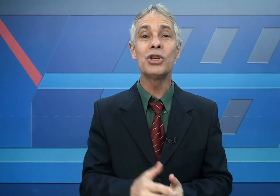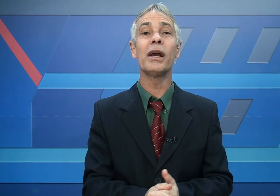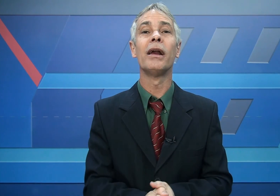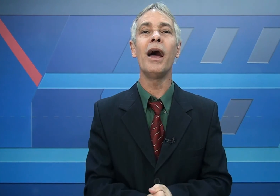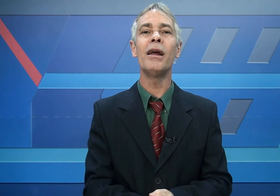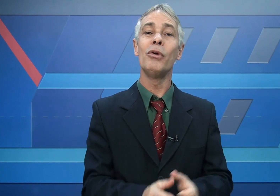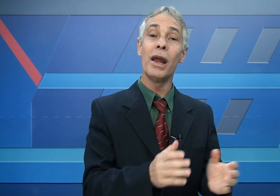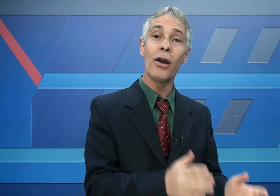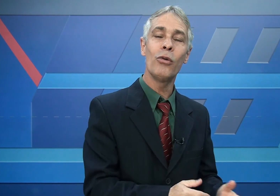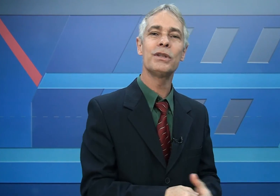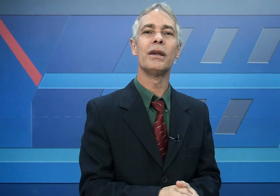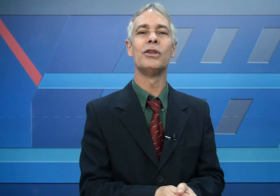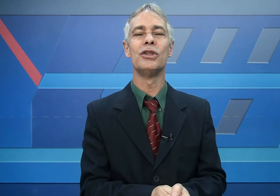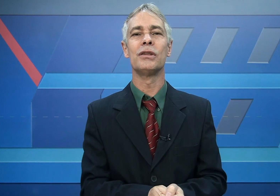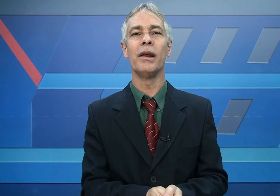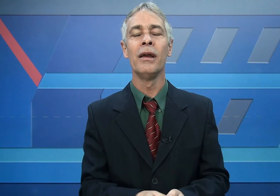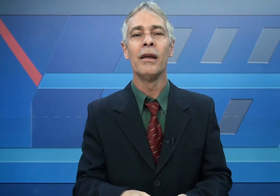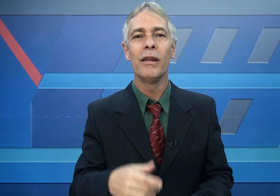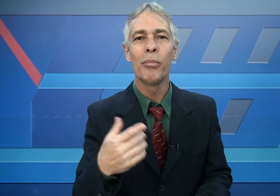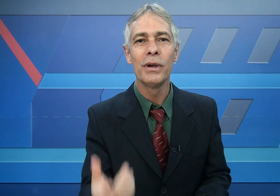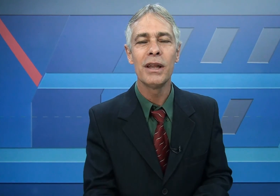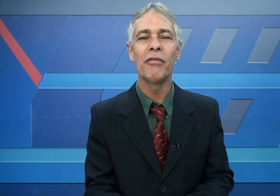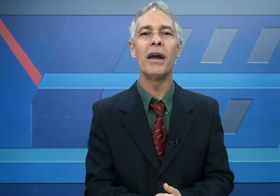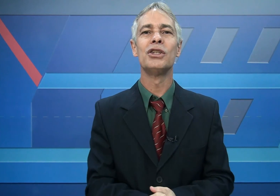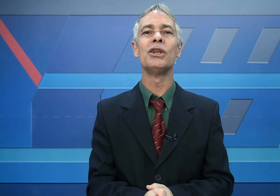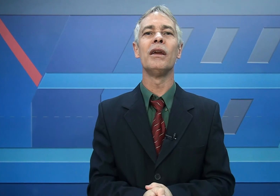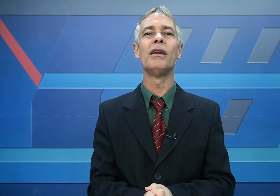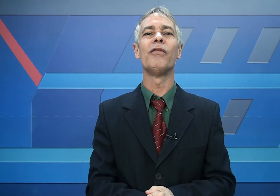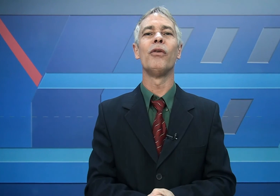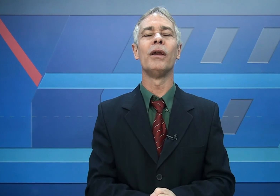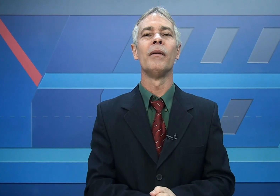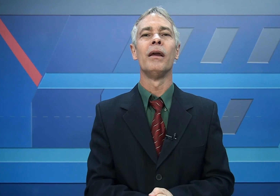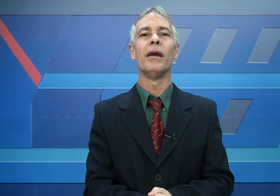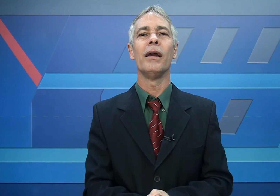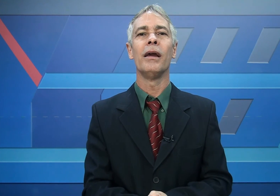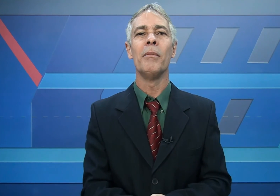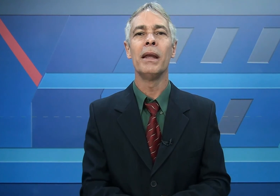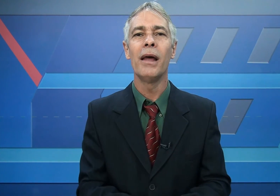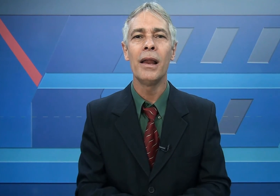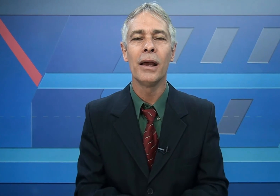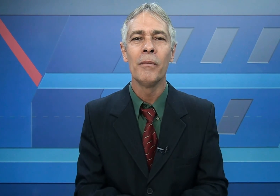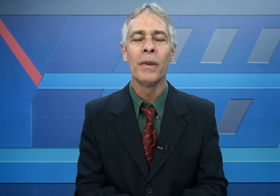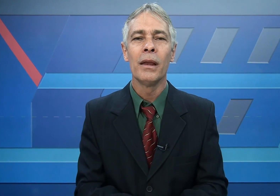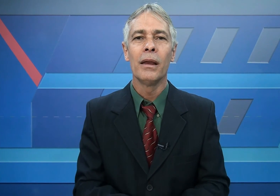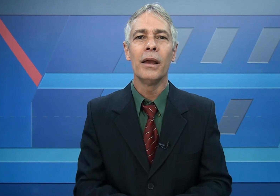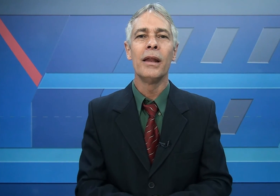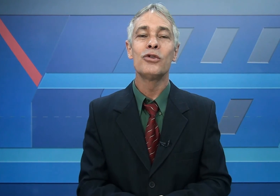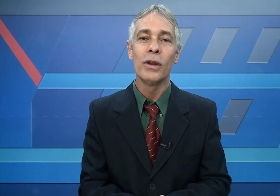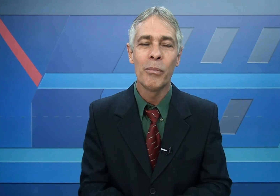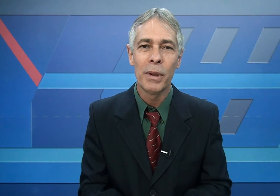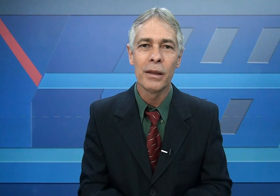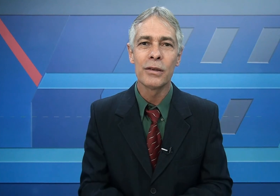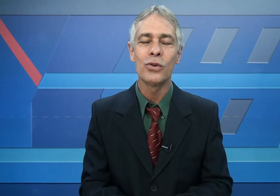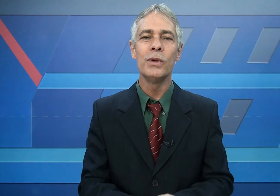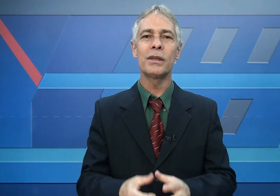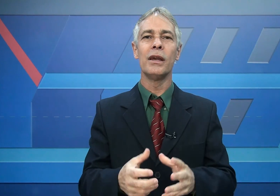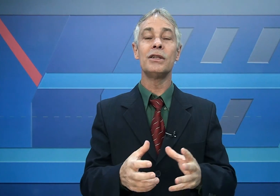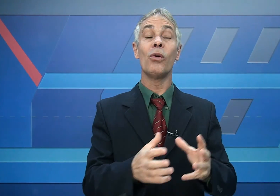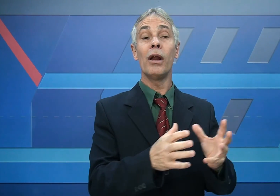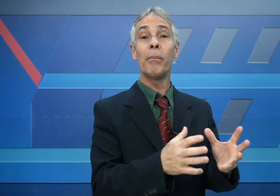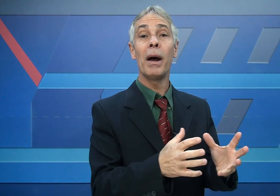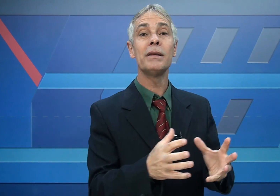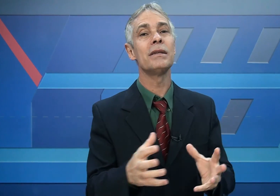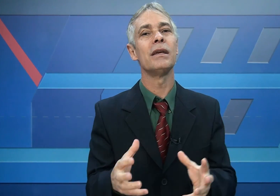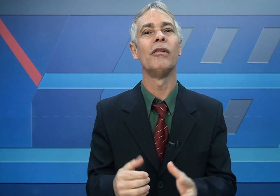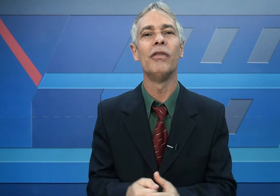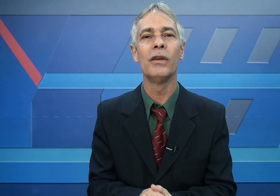possam enxergar a mulher como skatista, né? Depois da Fadinha aí, que foi medalha nas Olimpíadas, o skate